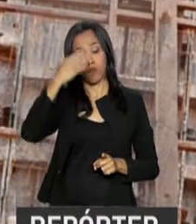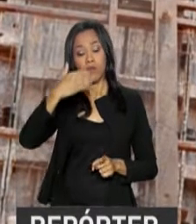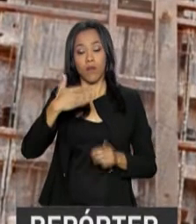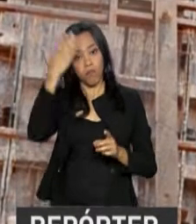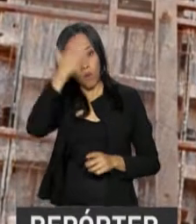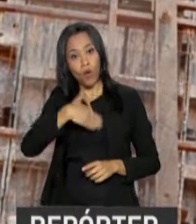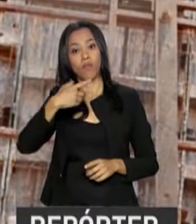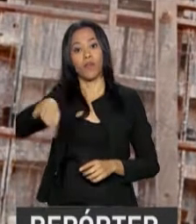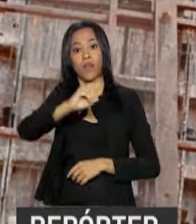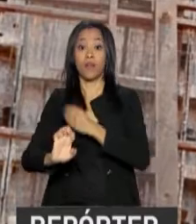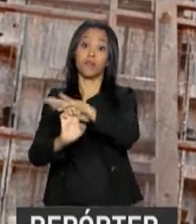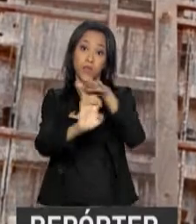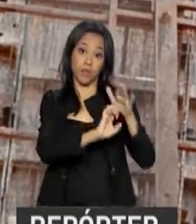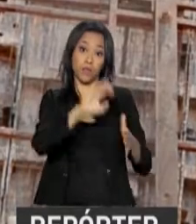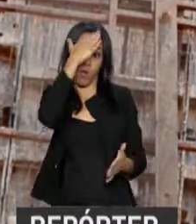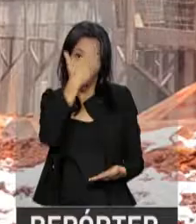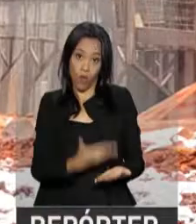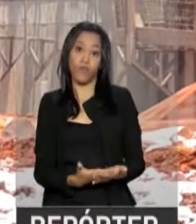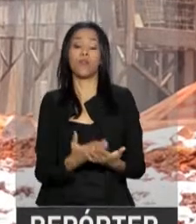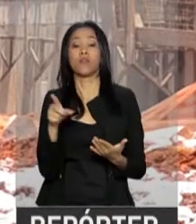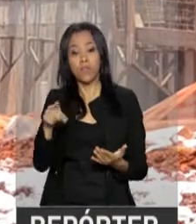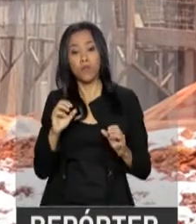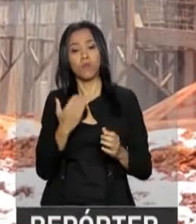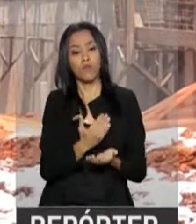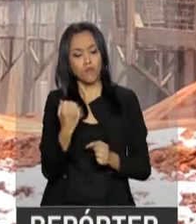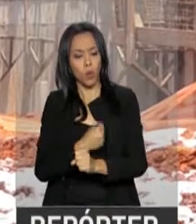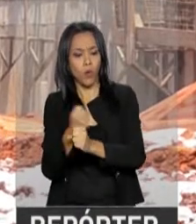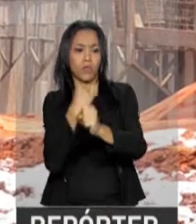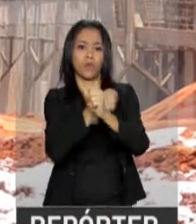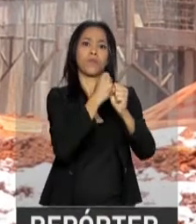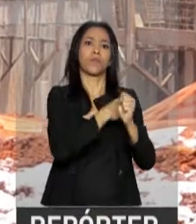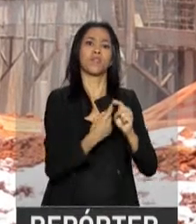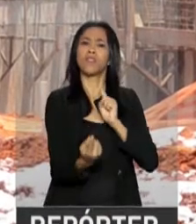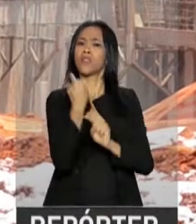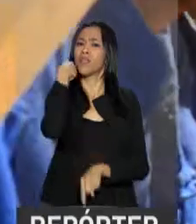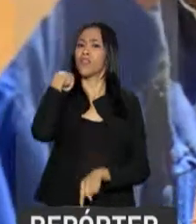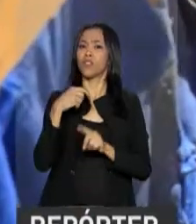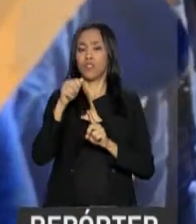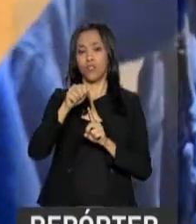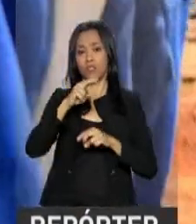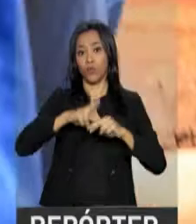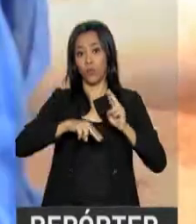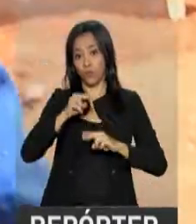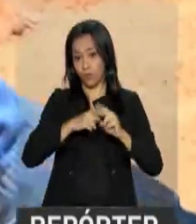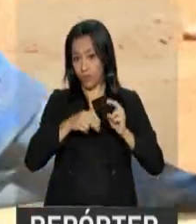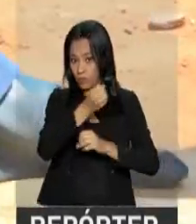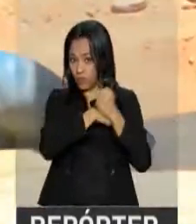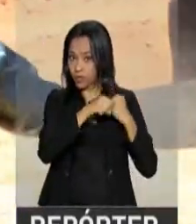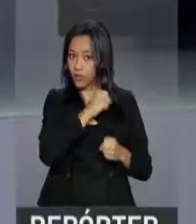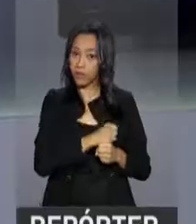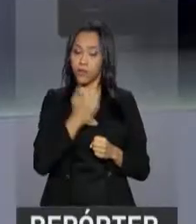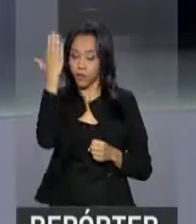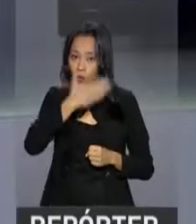retomou a trilha de recuperação observada desde junho do ano passado o que reforça as projeções do crescimento setorial